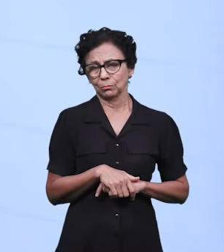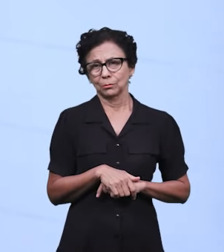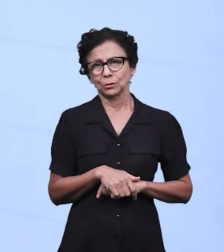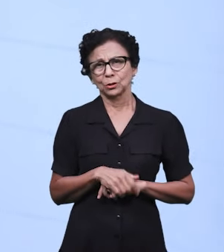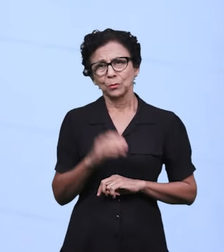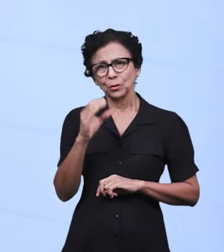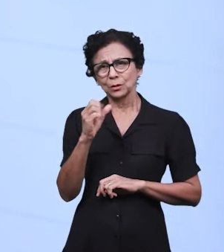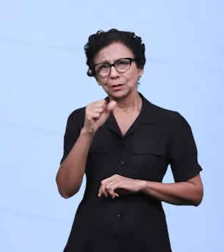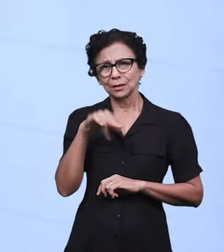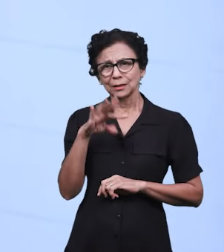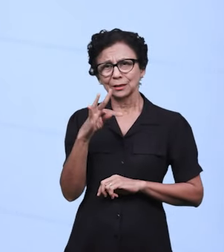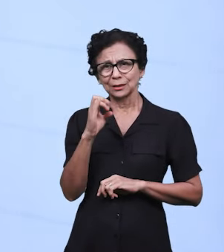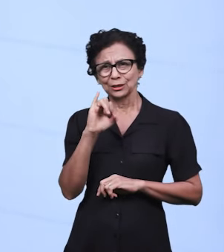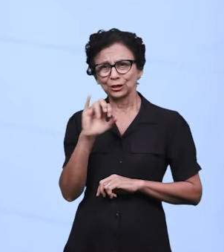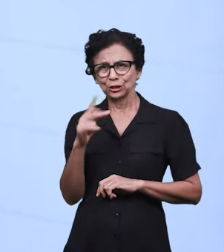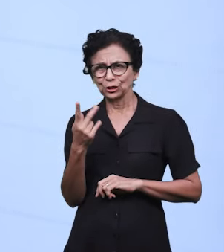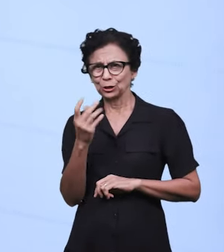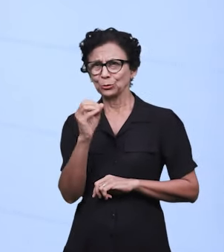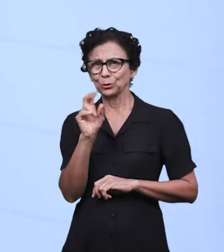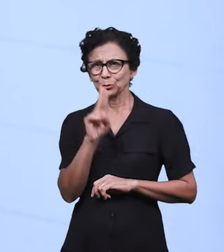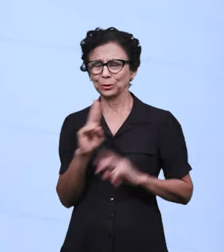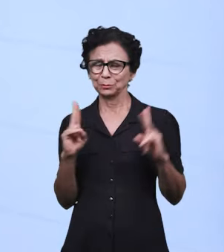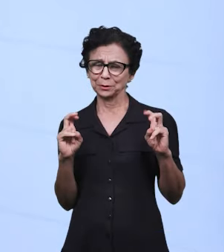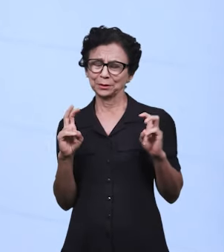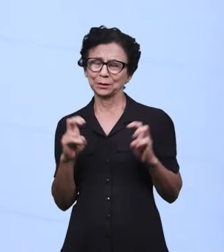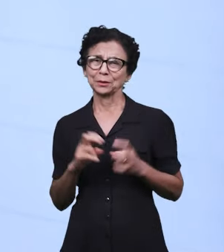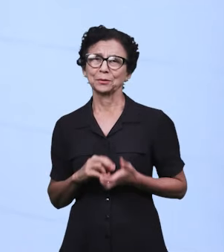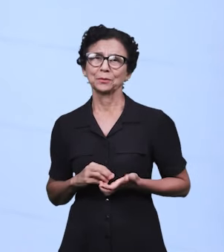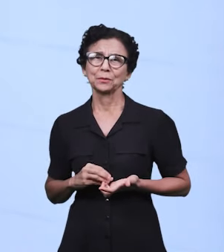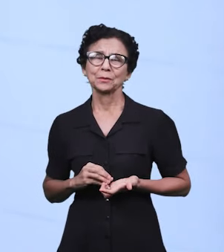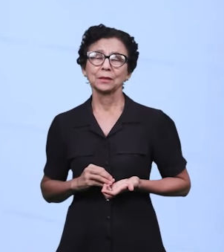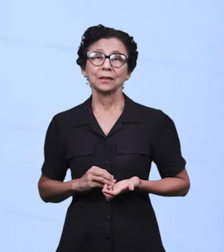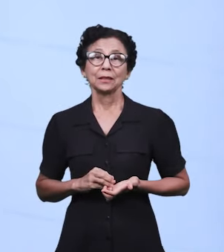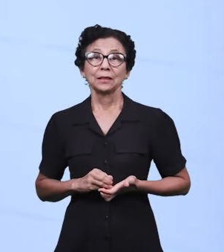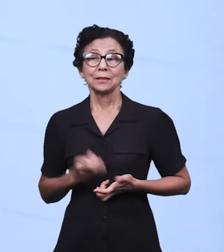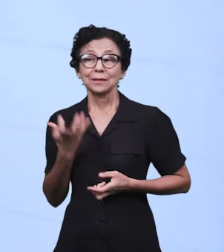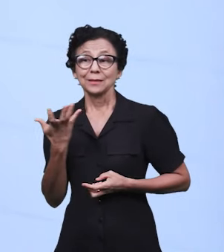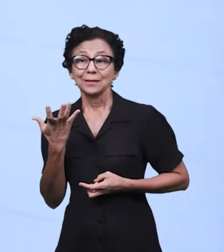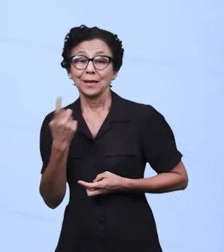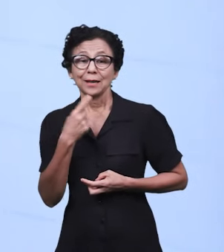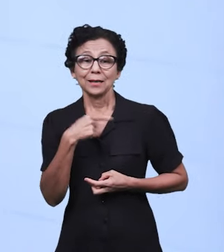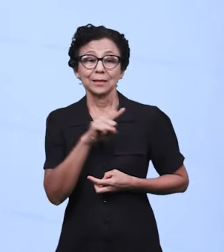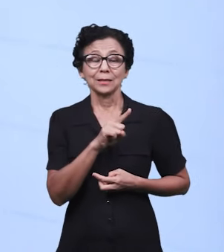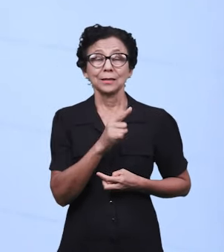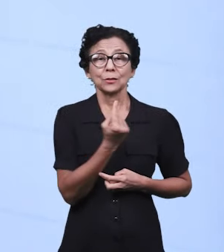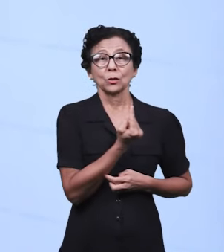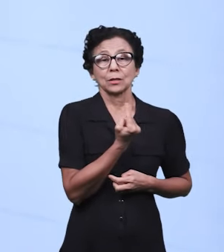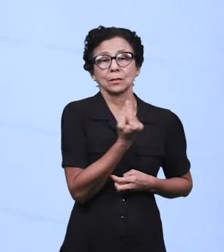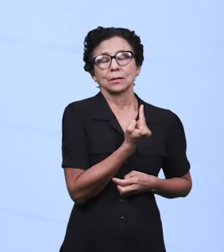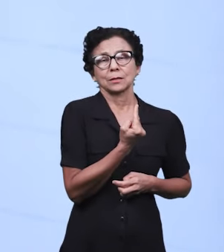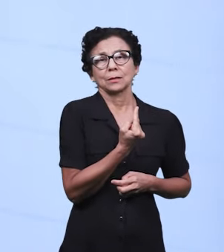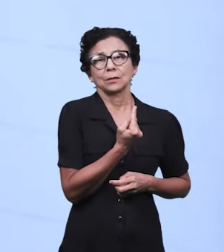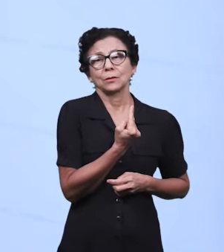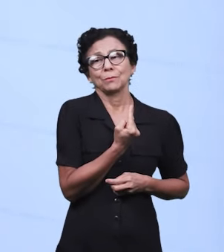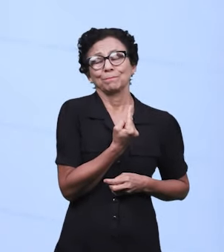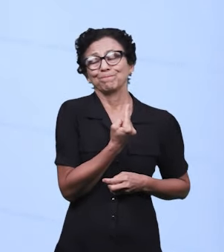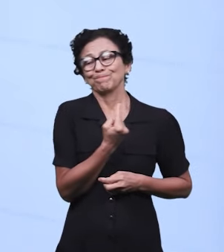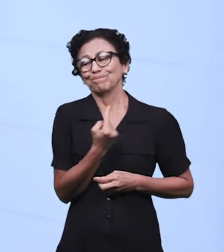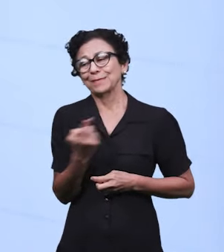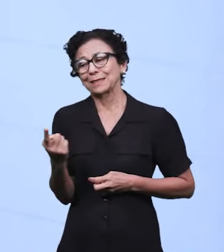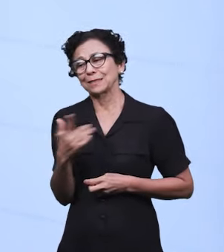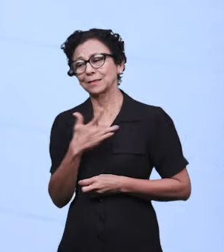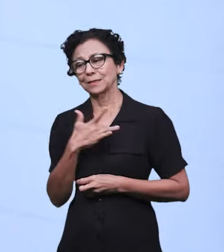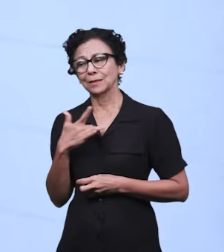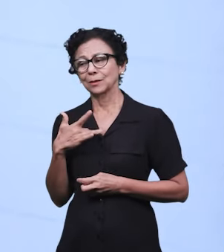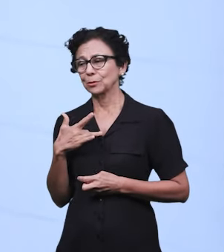muitas vezes, embora o idoso ele queira morar sozinho, às vezes a sua condição de